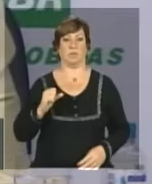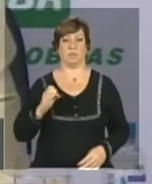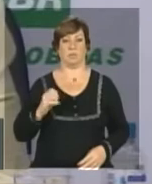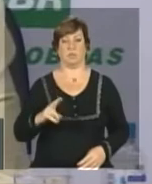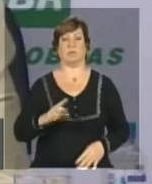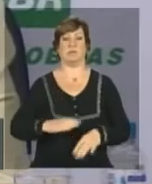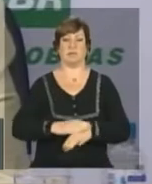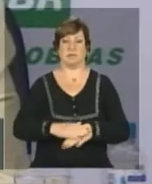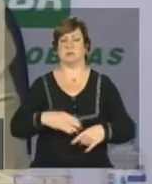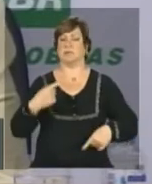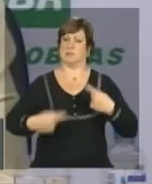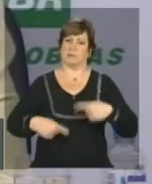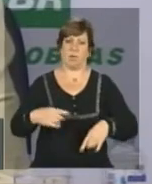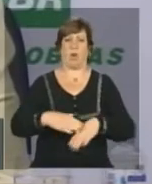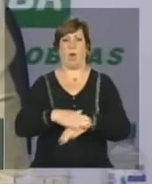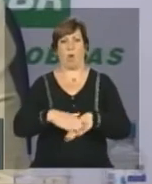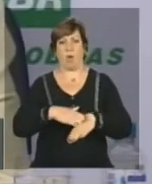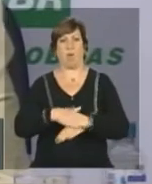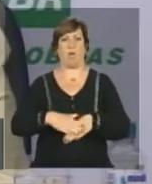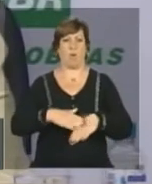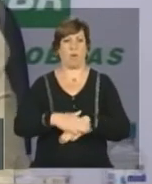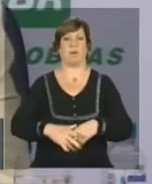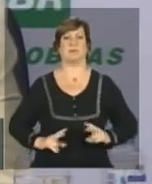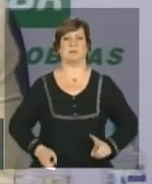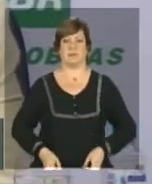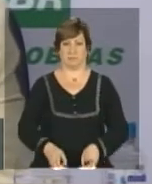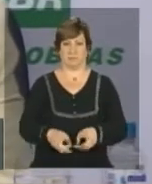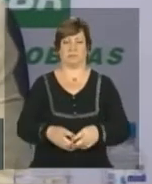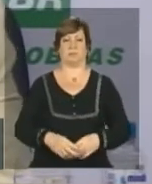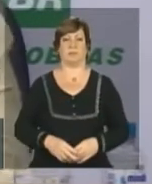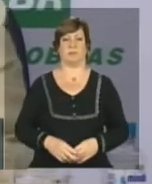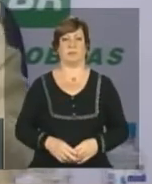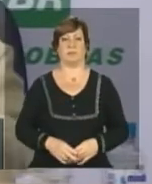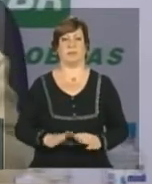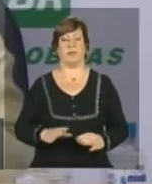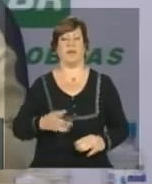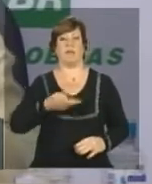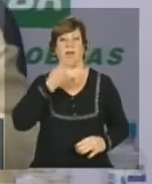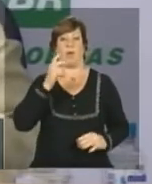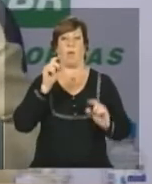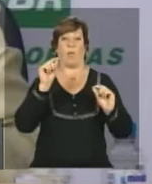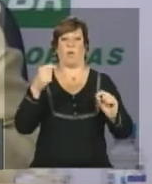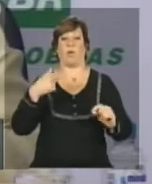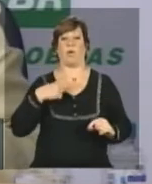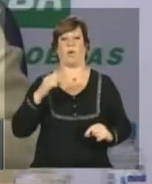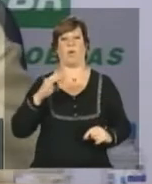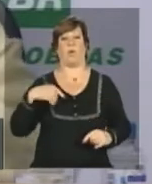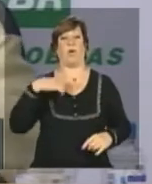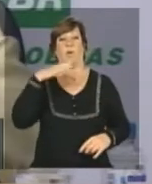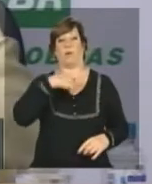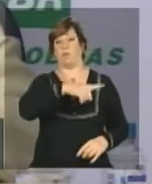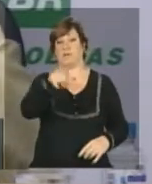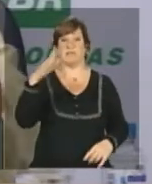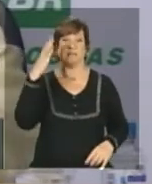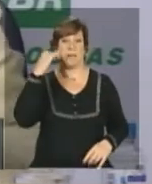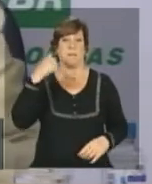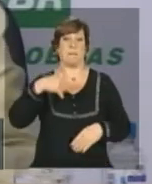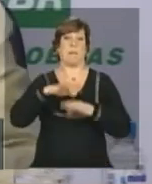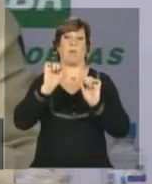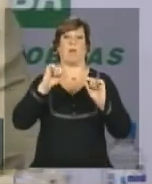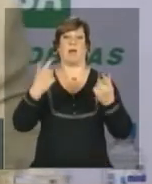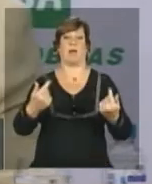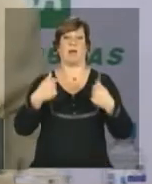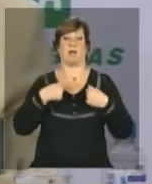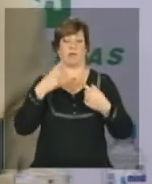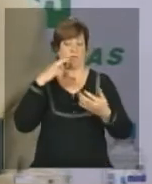de discutir e de conversar. E, bom, falar o que eu sou, eu acho que vocês sabem mais do que eu, porque, de vez em quando, eu abro jornais e